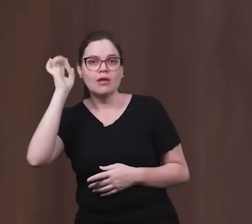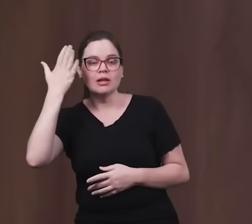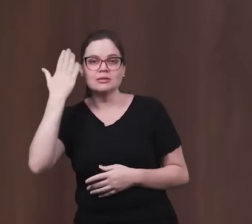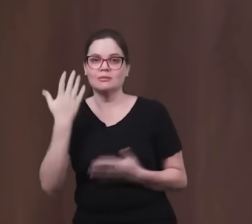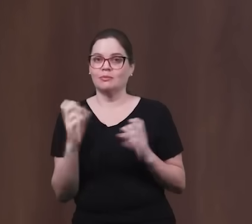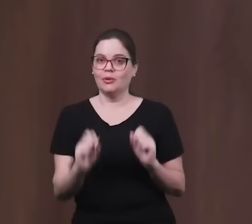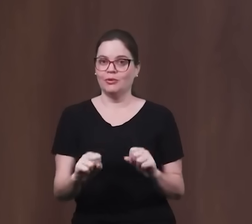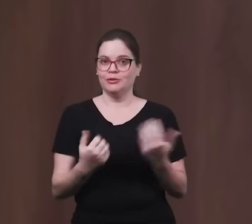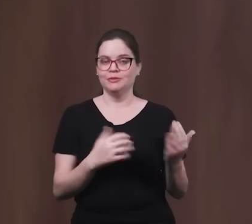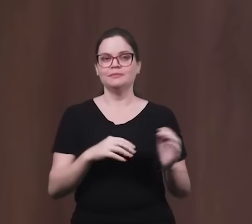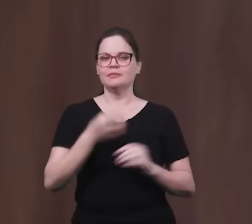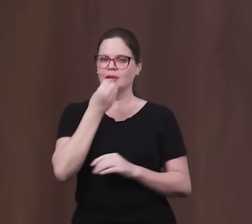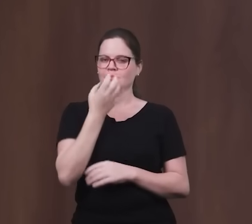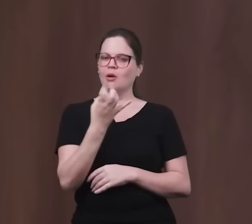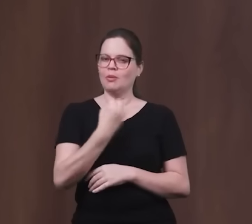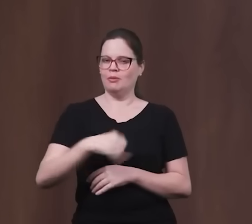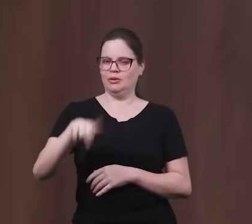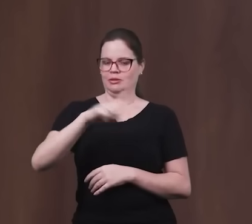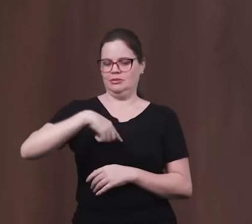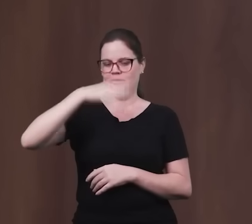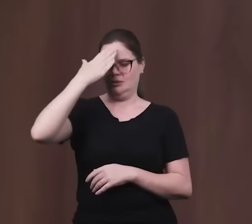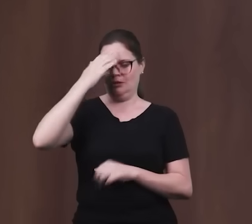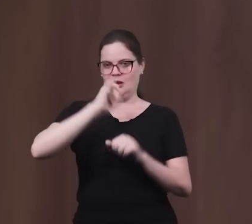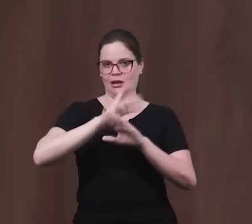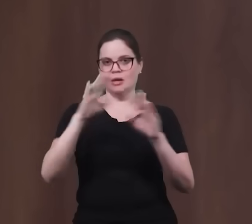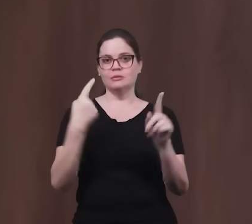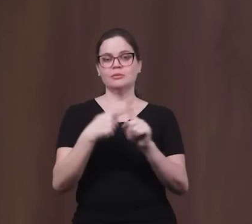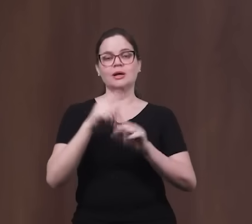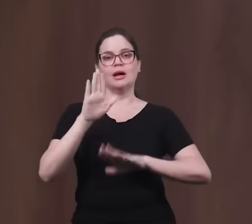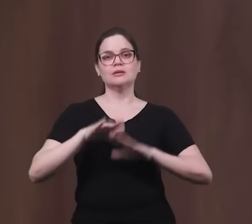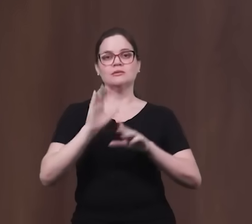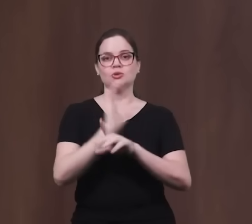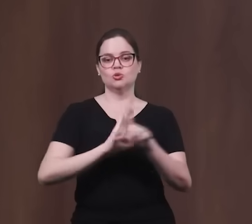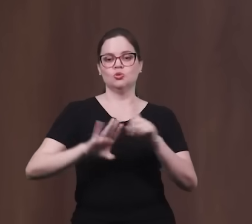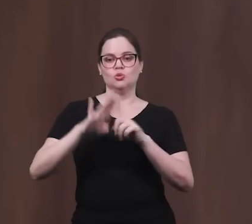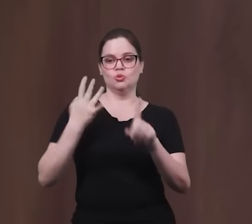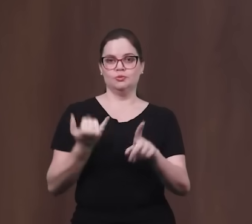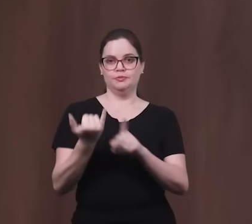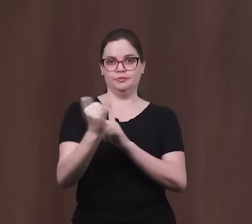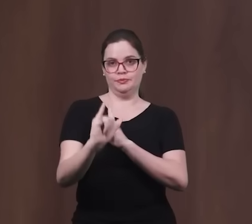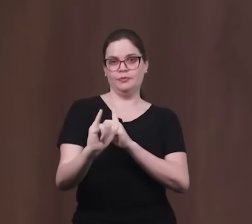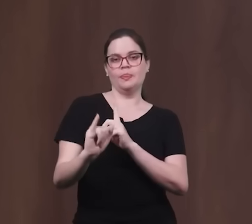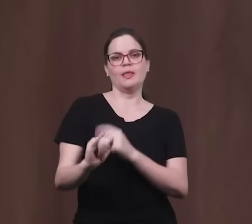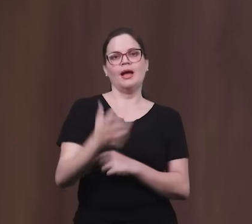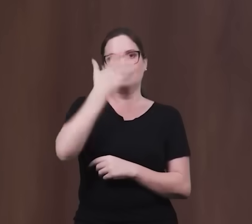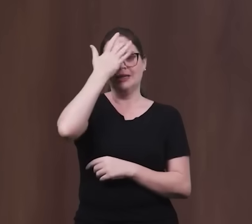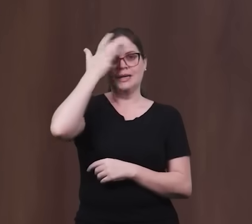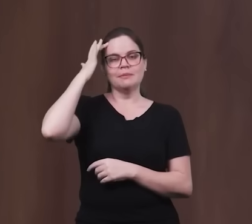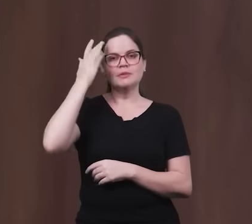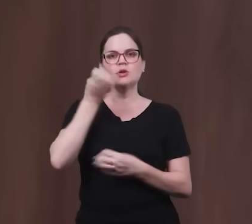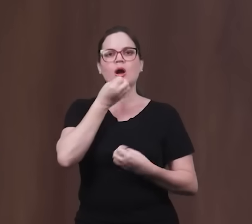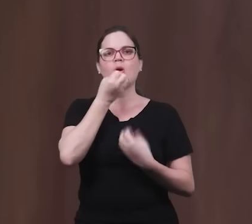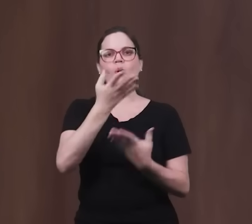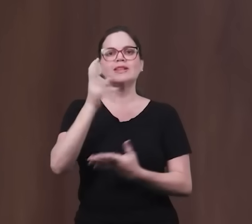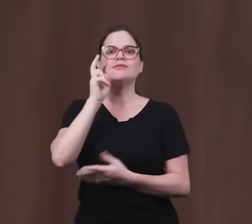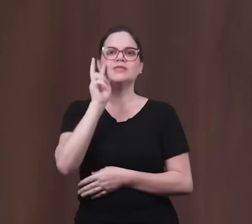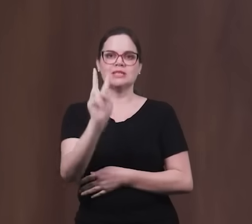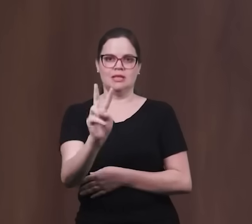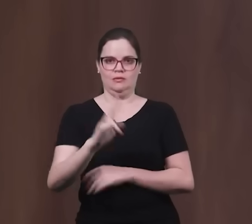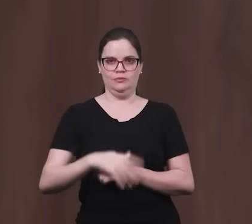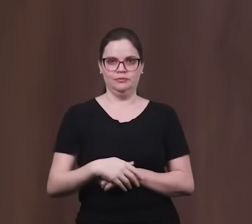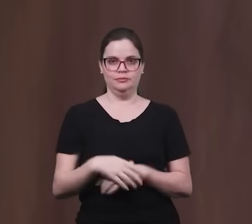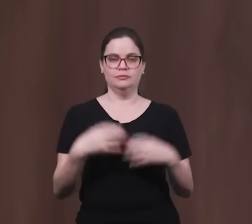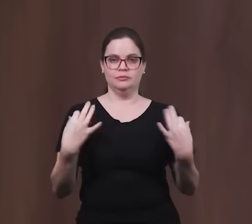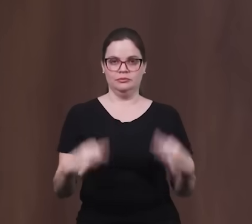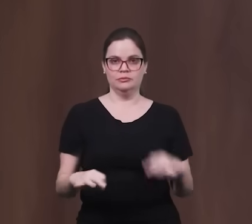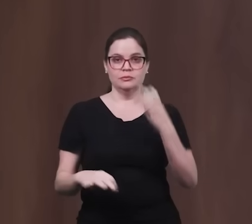ouvindo, porque às vezes num culto profético, o irmão entrega uma visão, aí você,